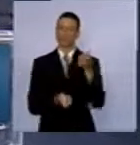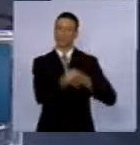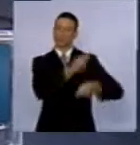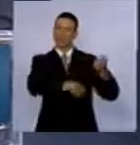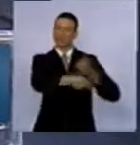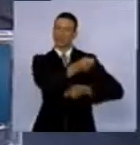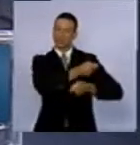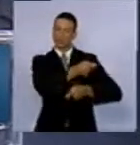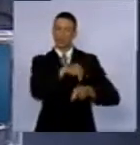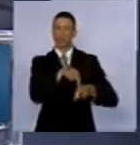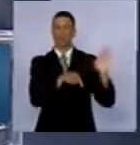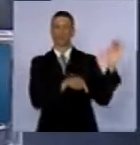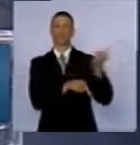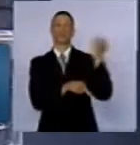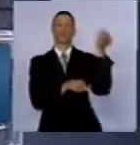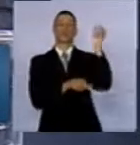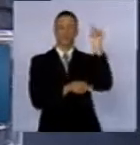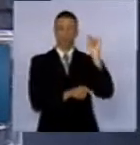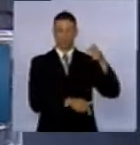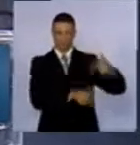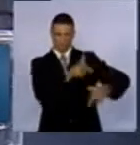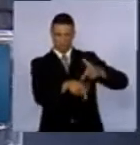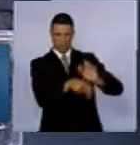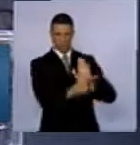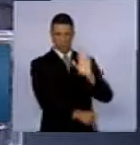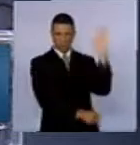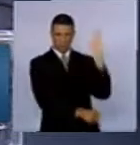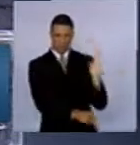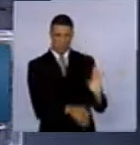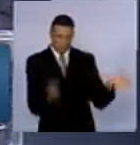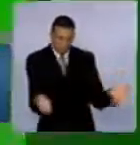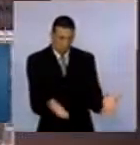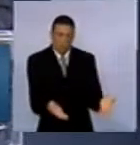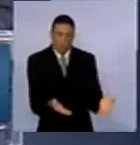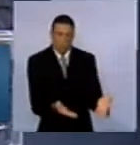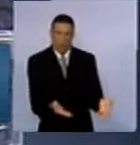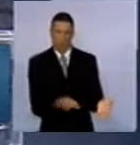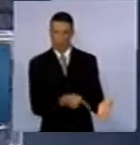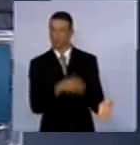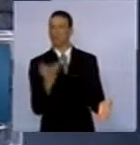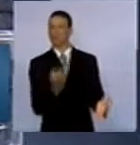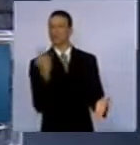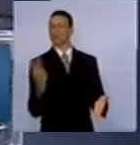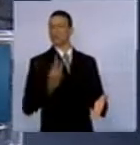mas é importante que, se o mercado brasileiro hoje é extremamente relevante